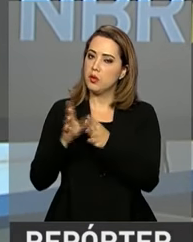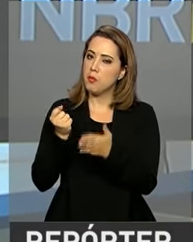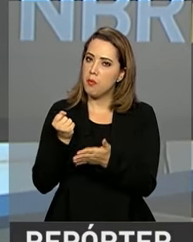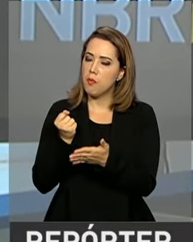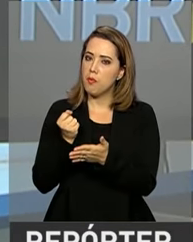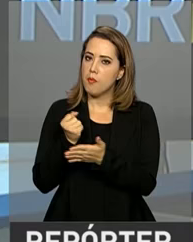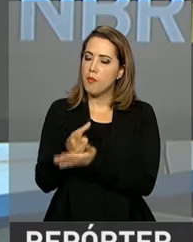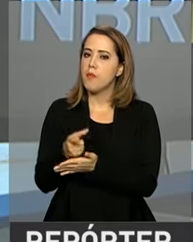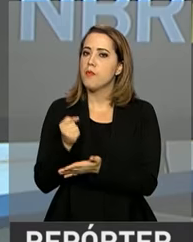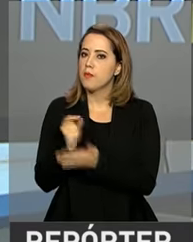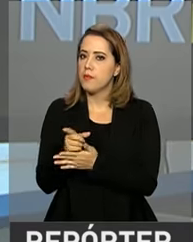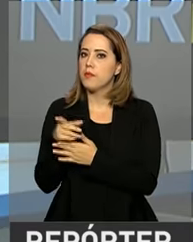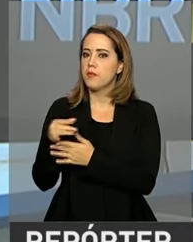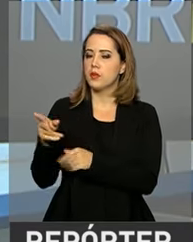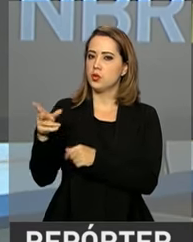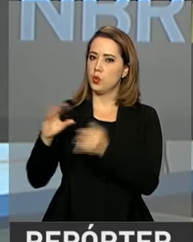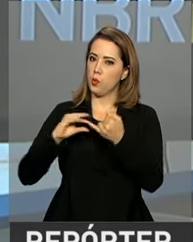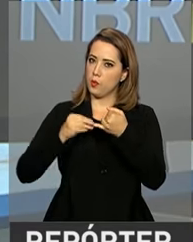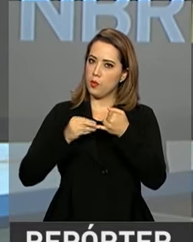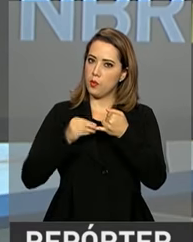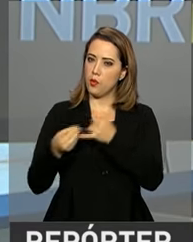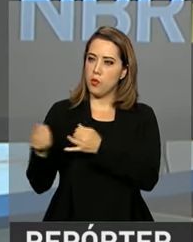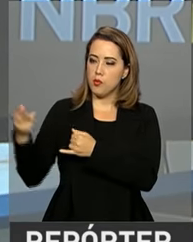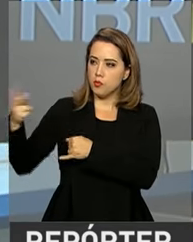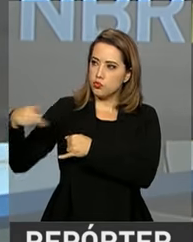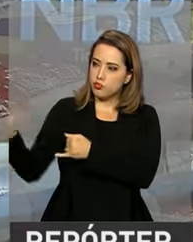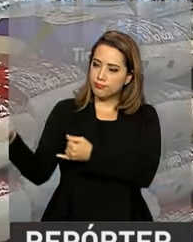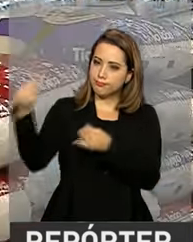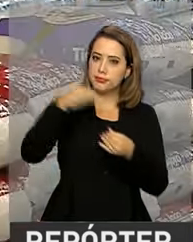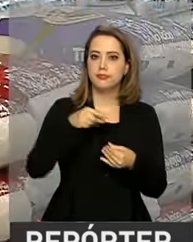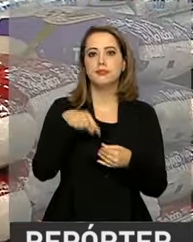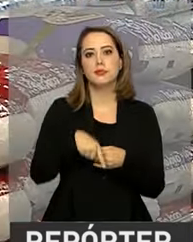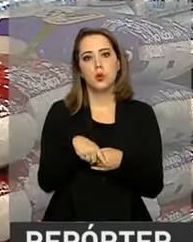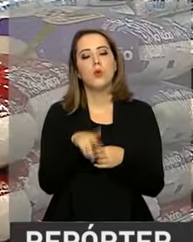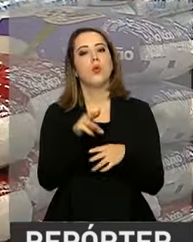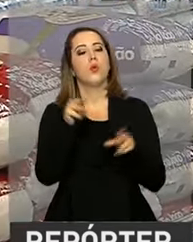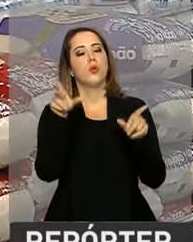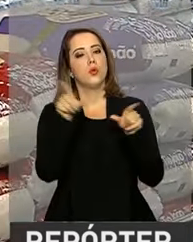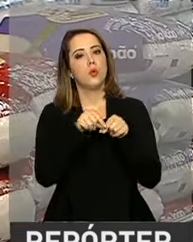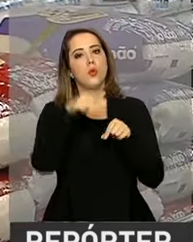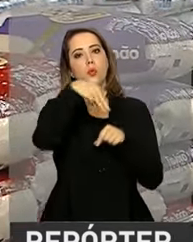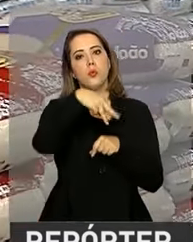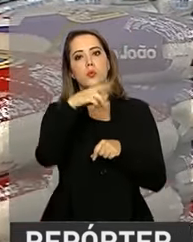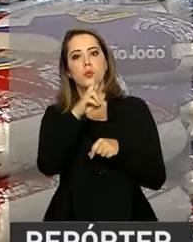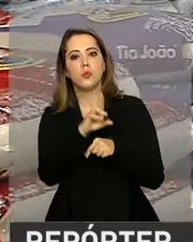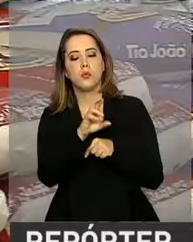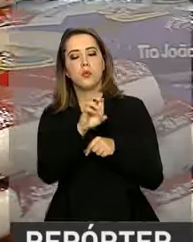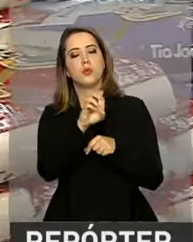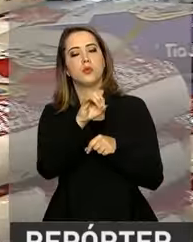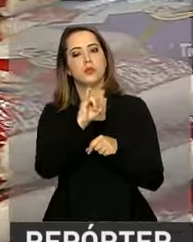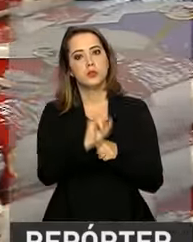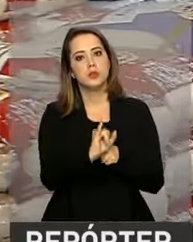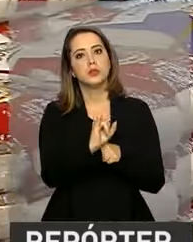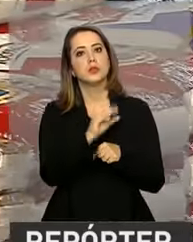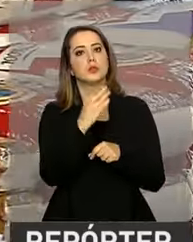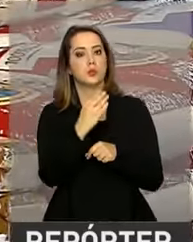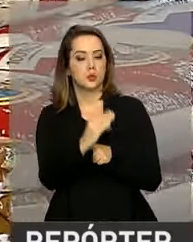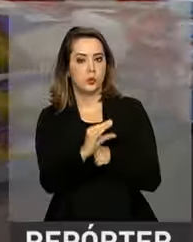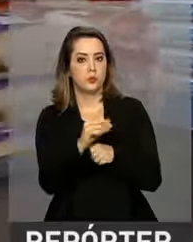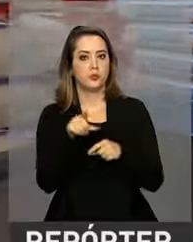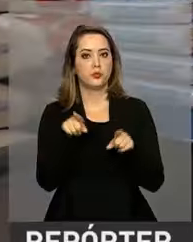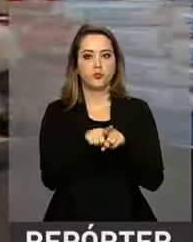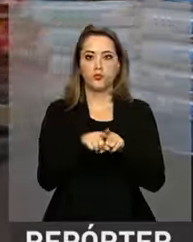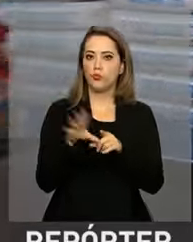para aumentar a oferta e reduzir o preço do produto, o Ministério da Indústria, Comércio Exterior e Serviços zerou